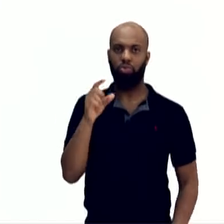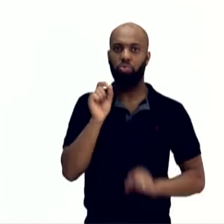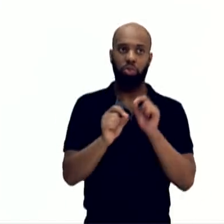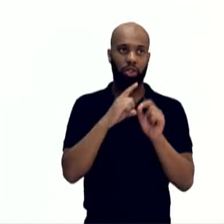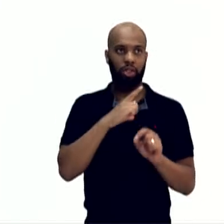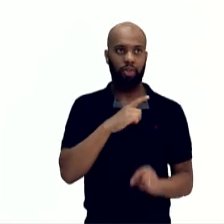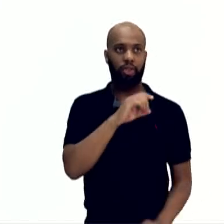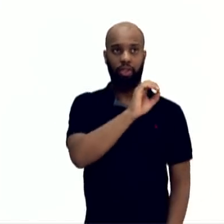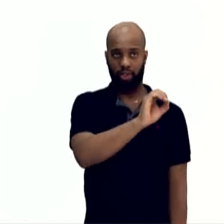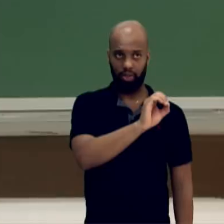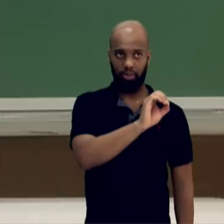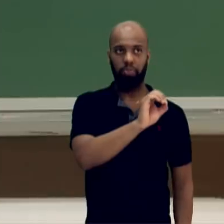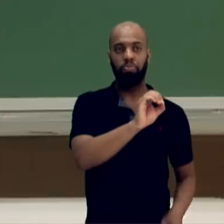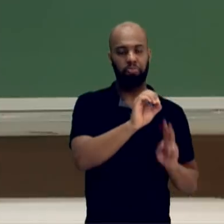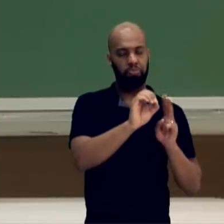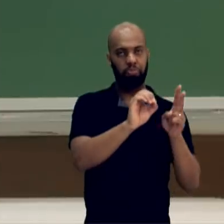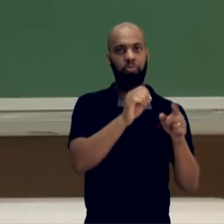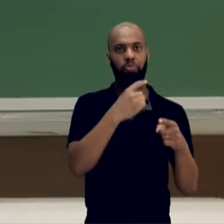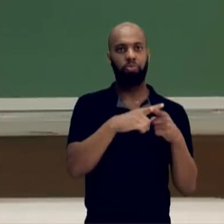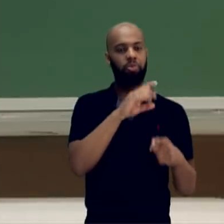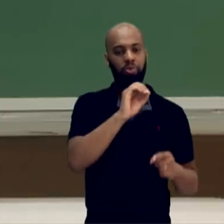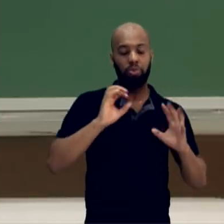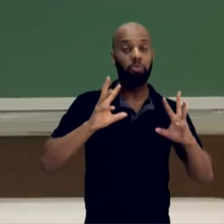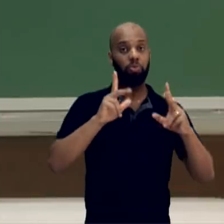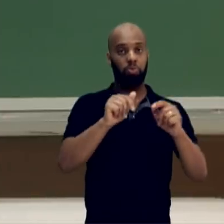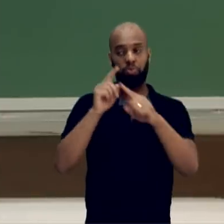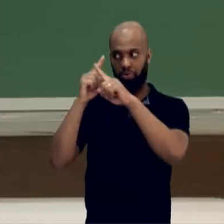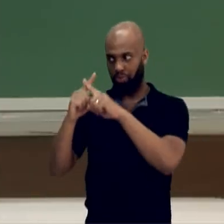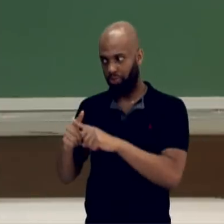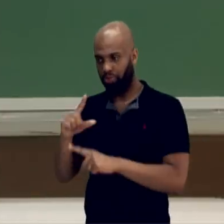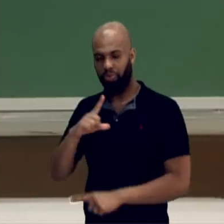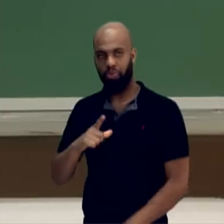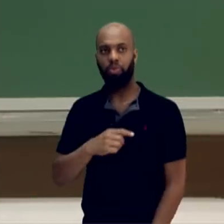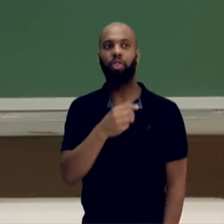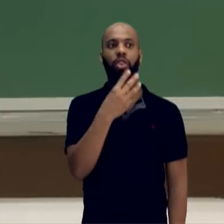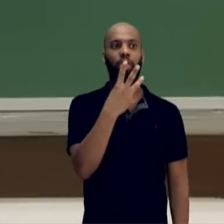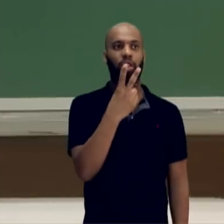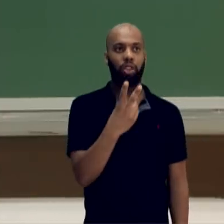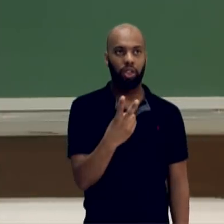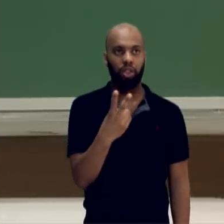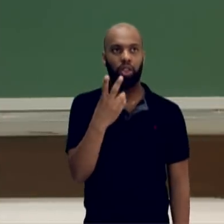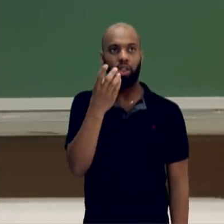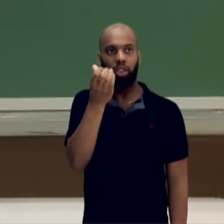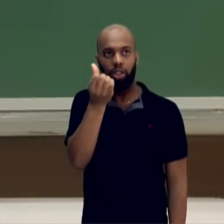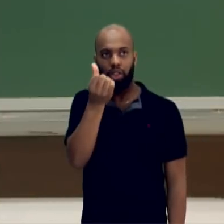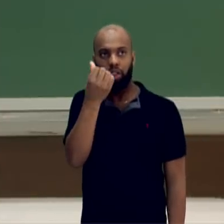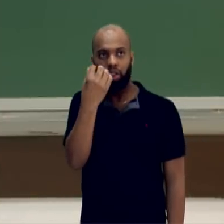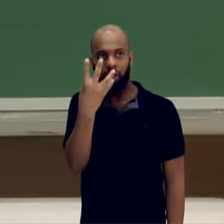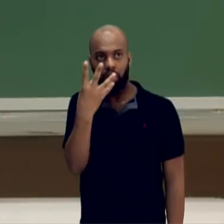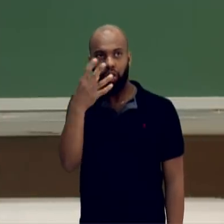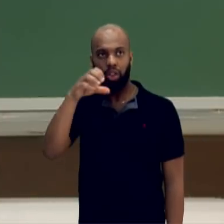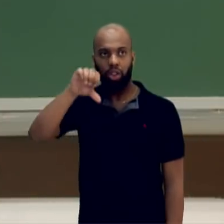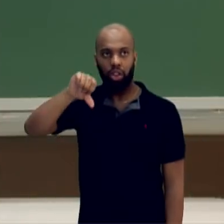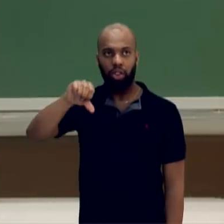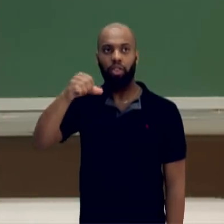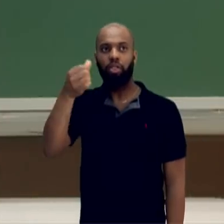quem? 0, lembrando que o 0 é múltiplo de todos os números, 32, 64,